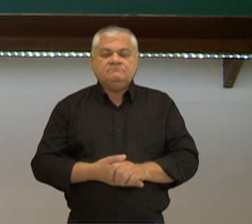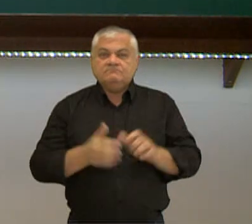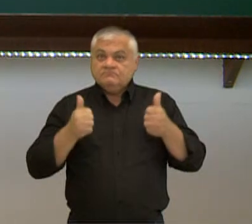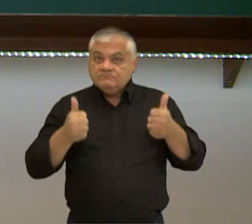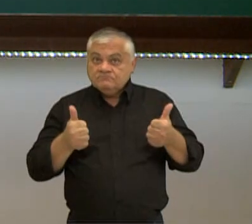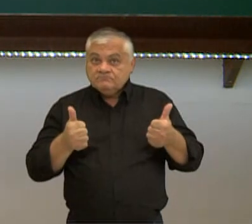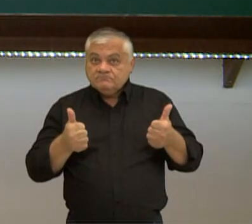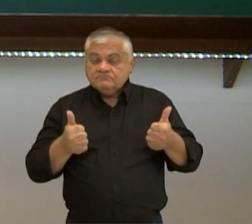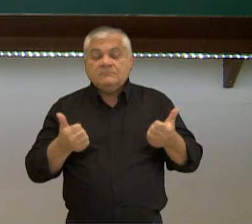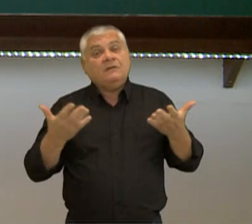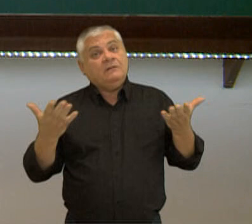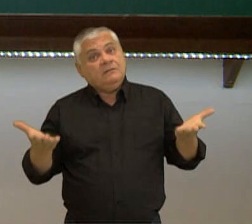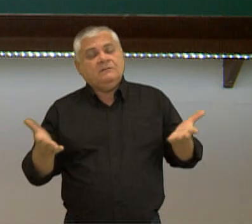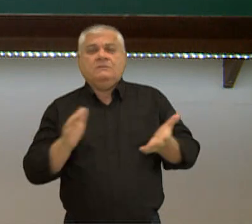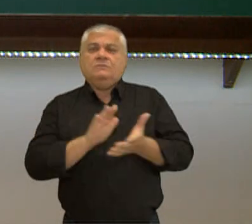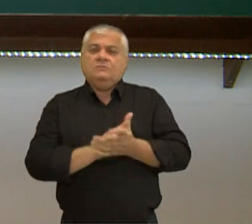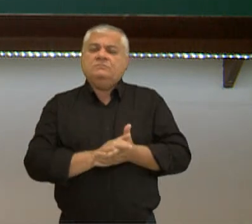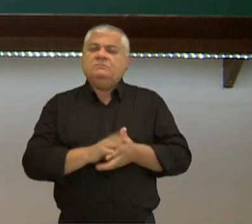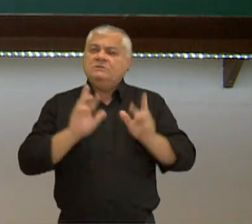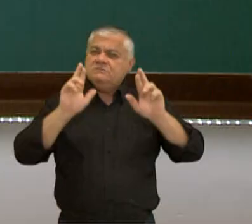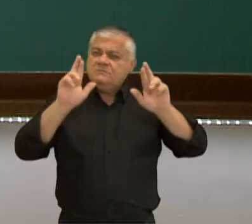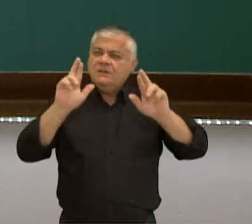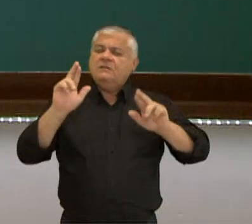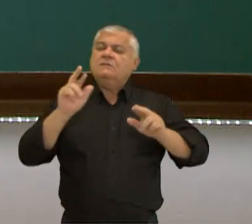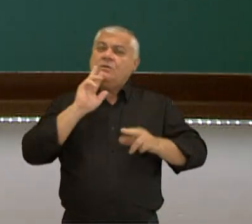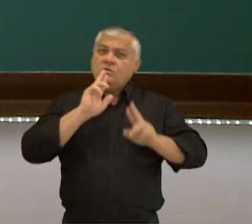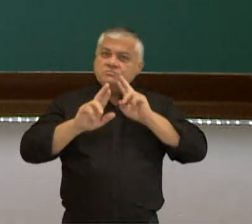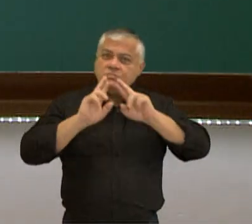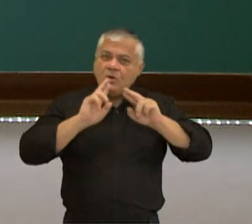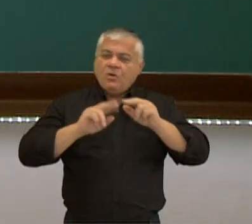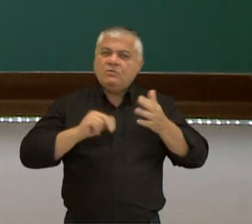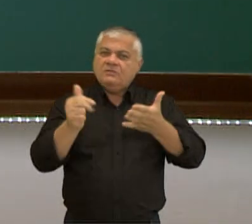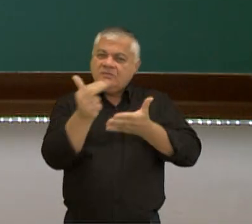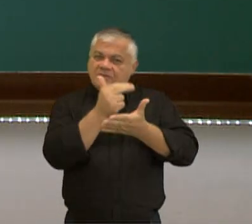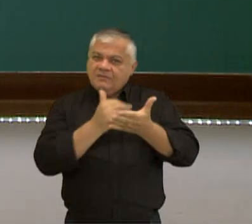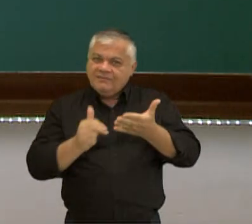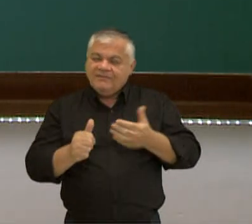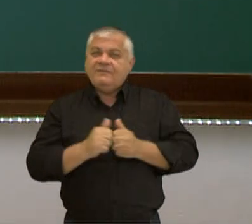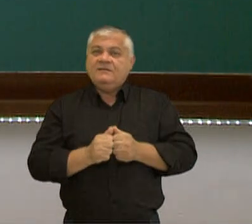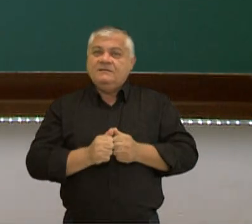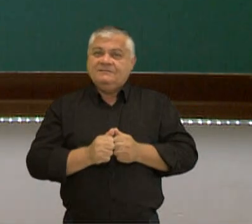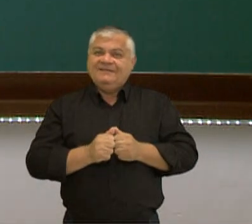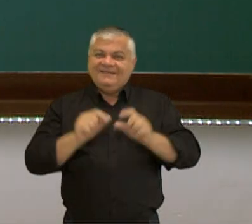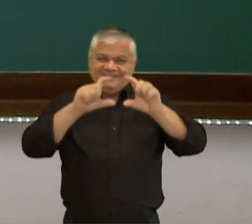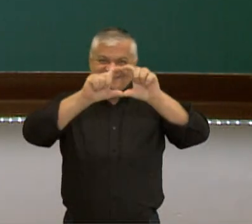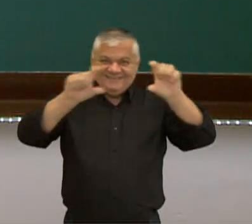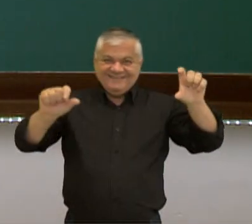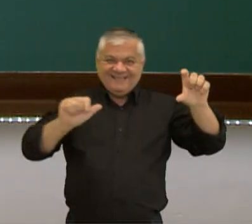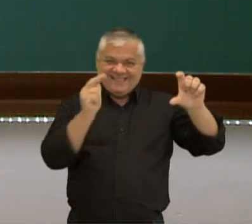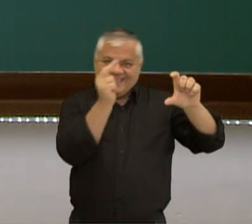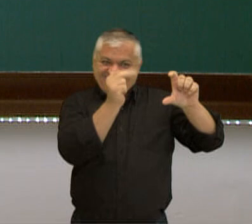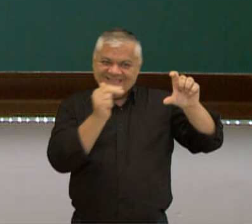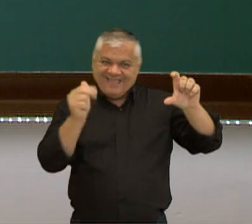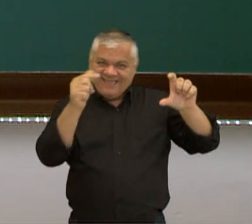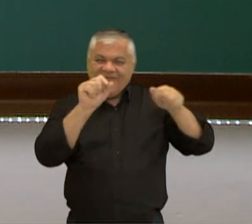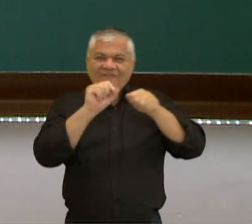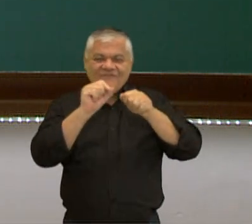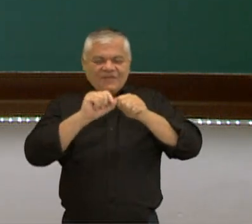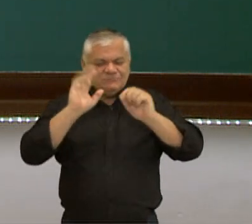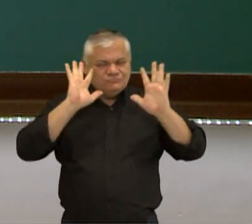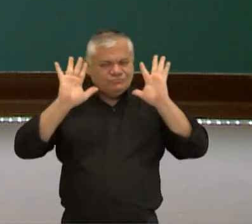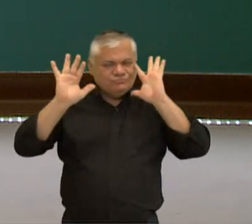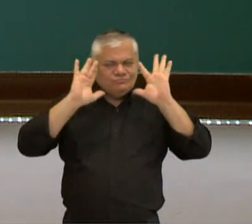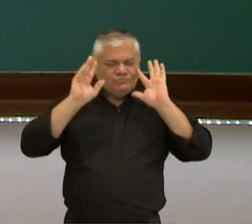Beleza? Então é isso aí, pessoal. Espero que vocês tenham respondido aquela questão das tirinhas, né? Tenham feito elas, pensado